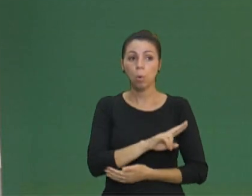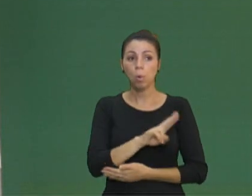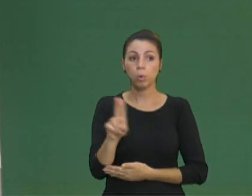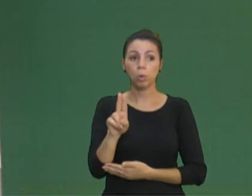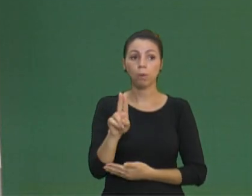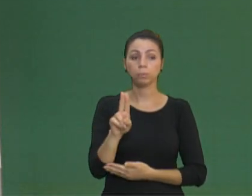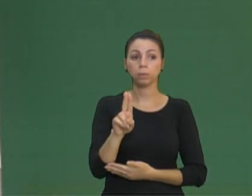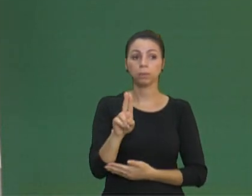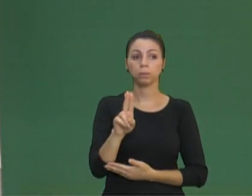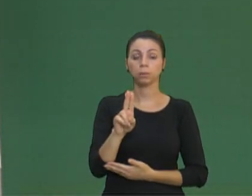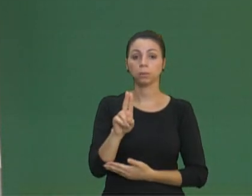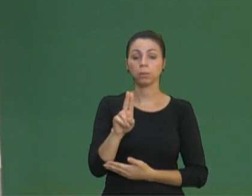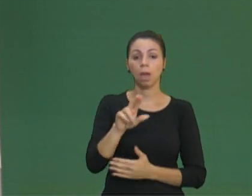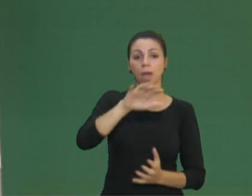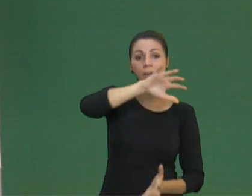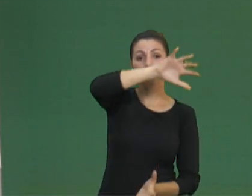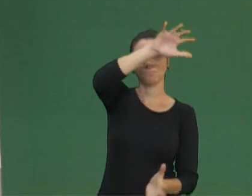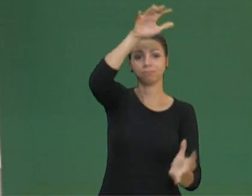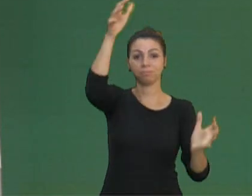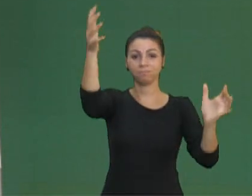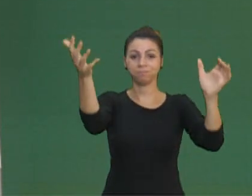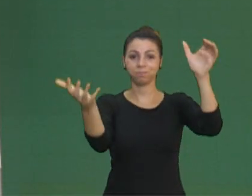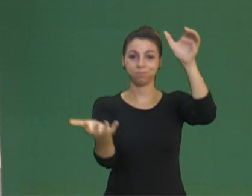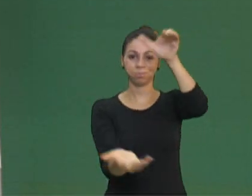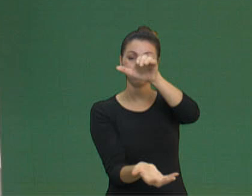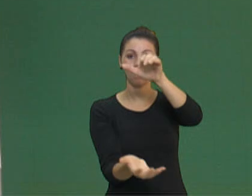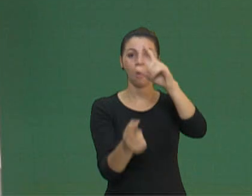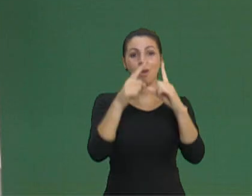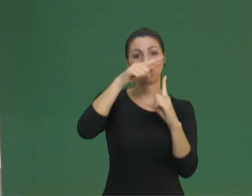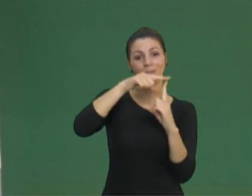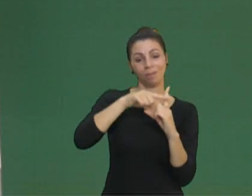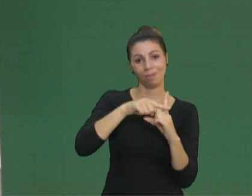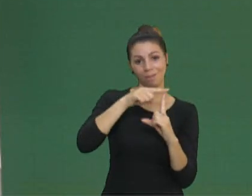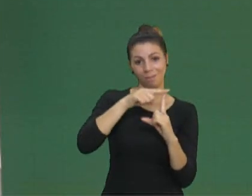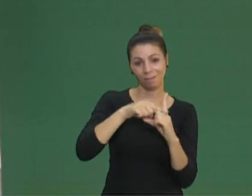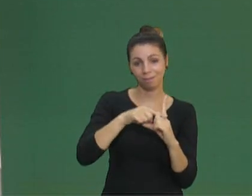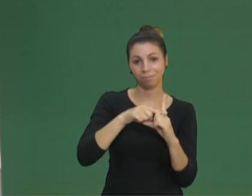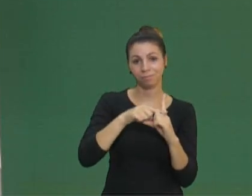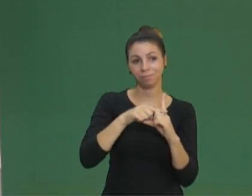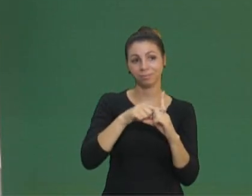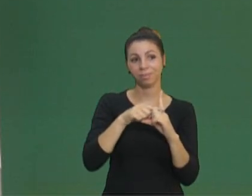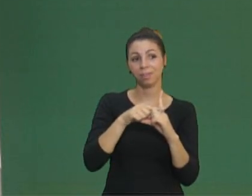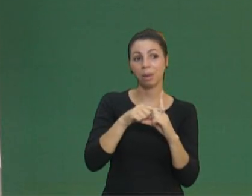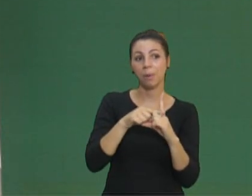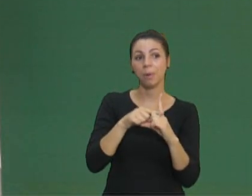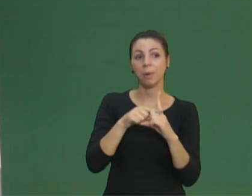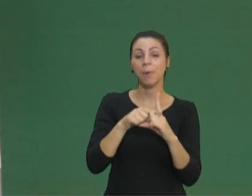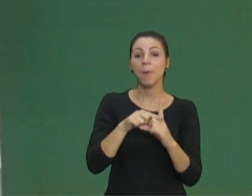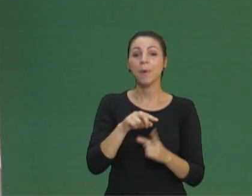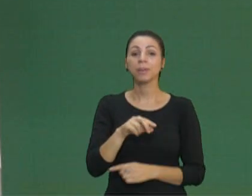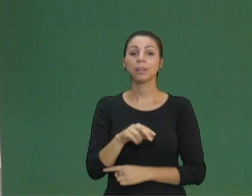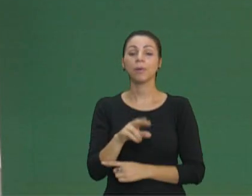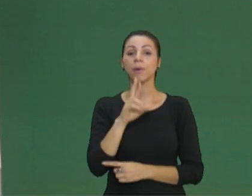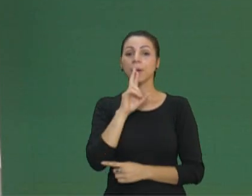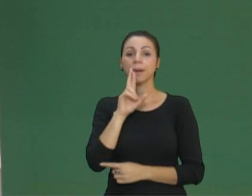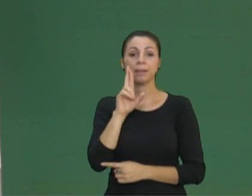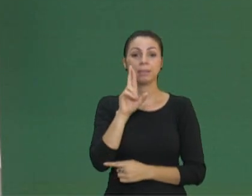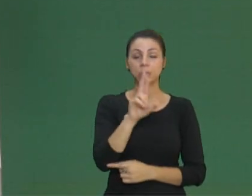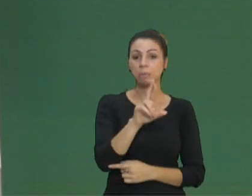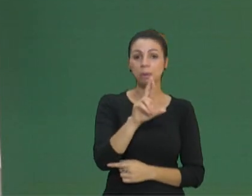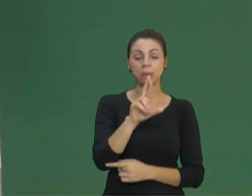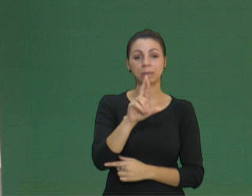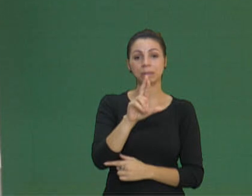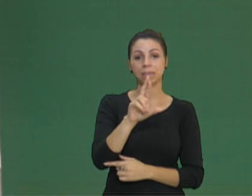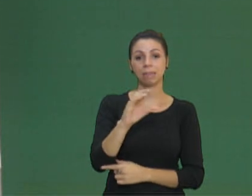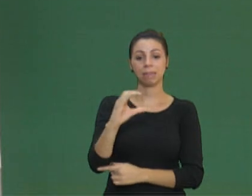de inversão térmica. Essa inversão térmica, sim, vai intensificar o efeito estufa,